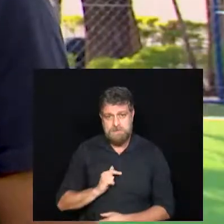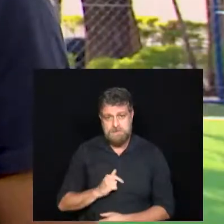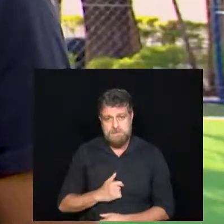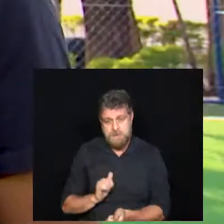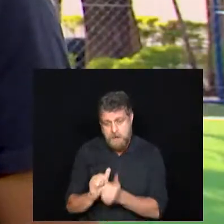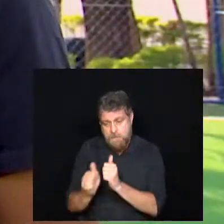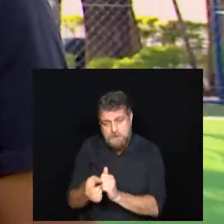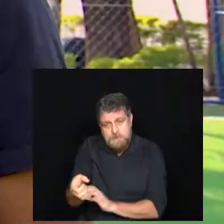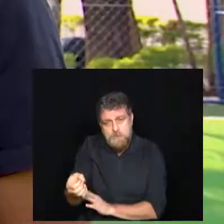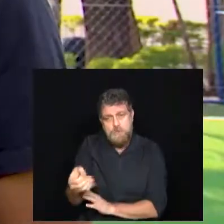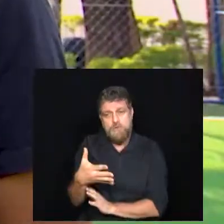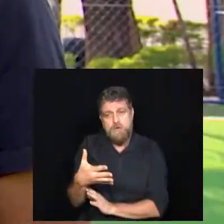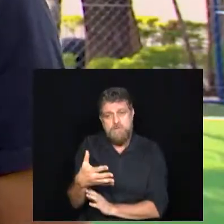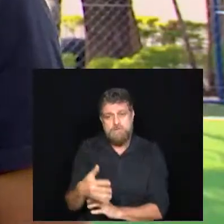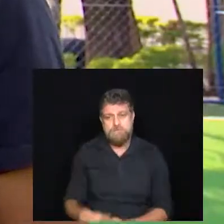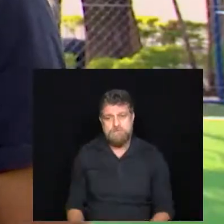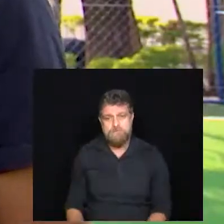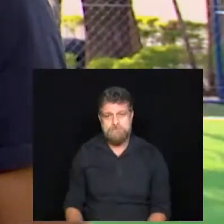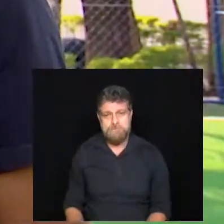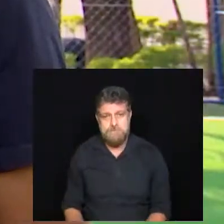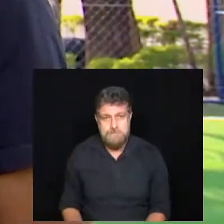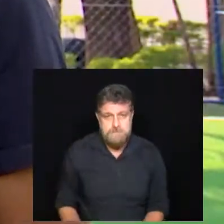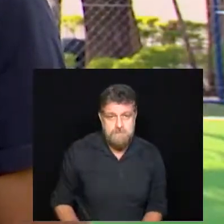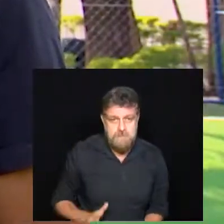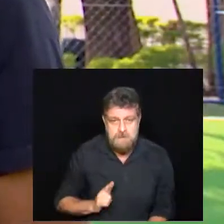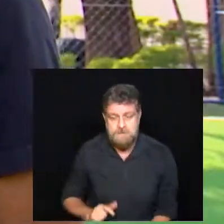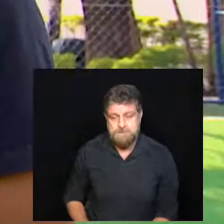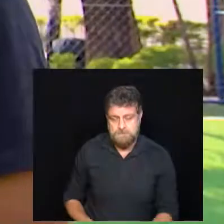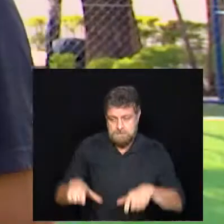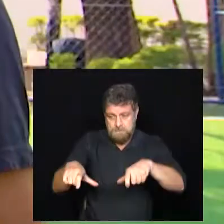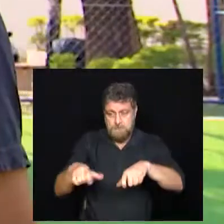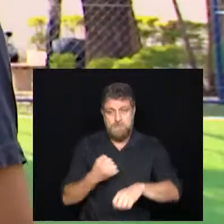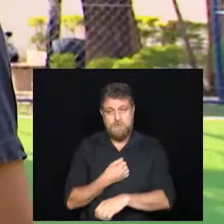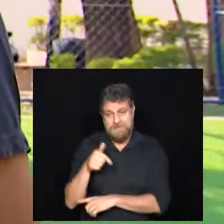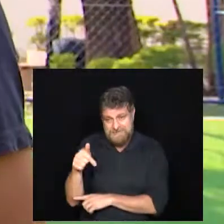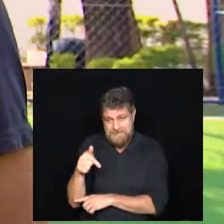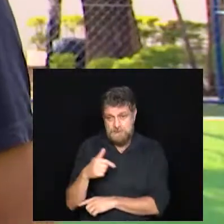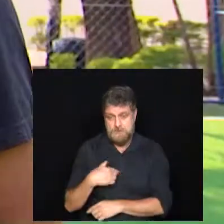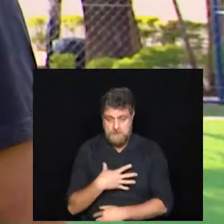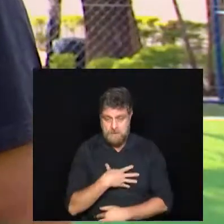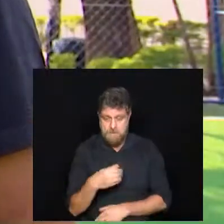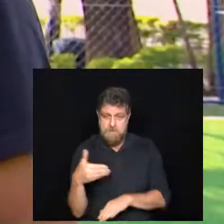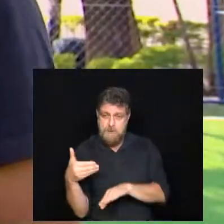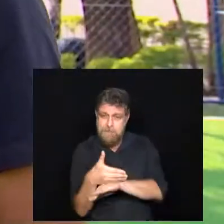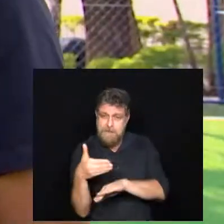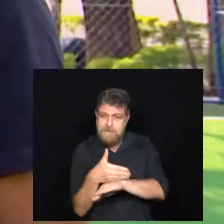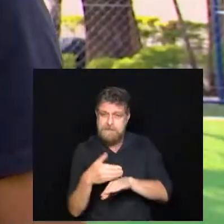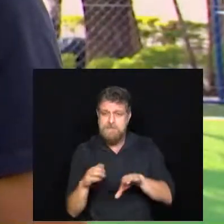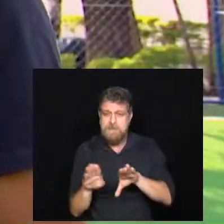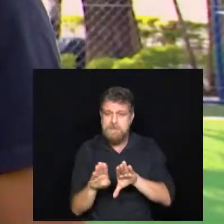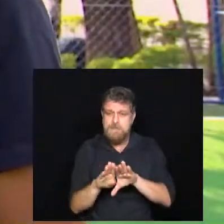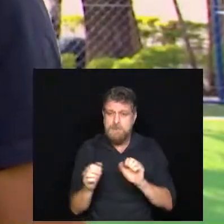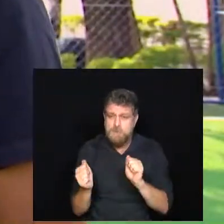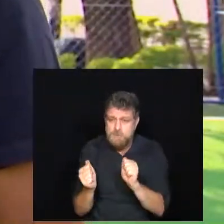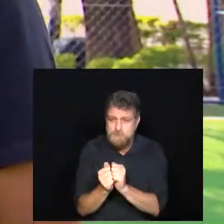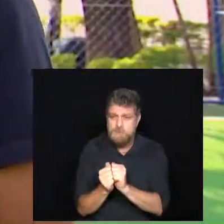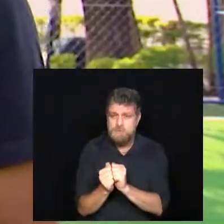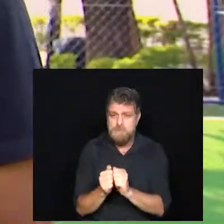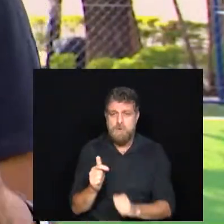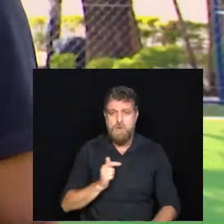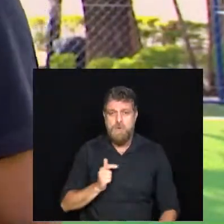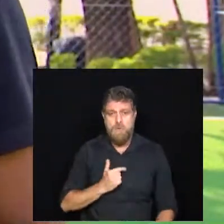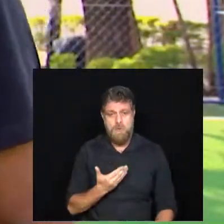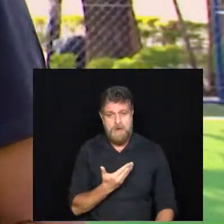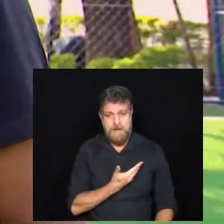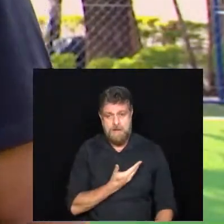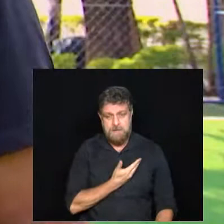modalidade de esporte, de futebol, que é o Fut 7. E meu filho também participa desse campeonato, juntamente com outros amigos